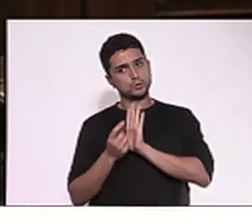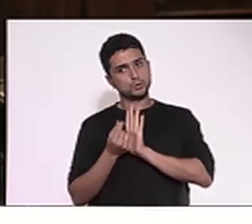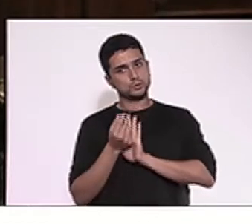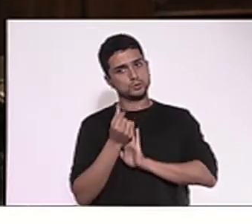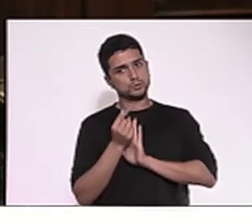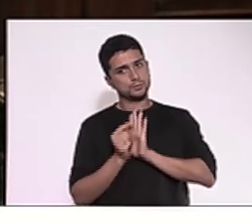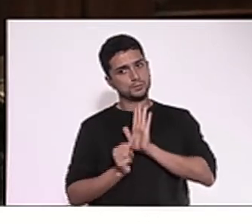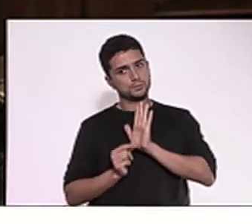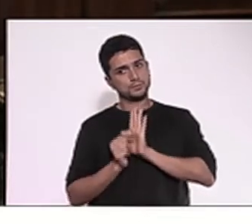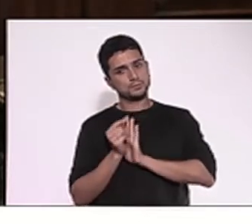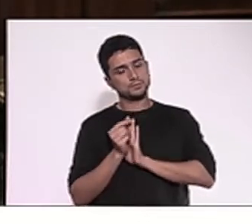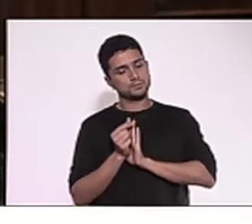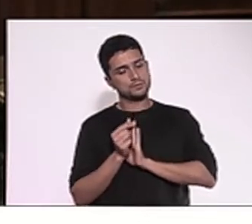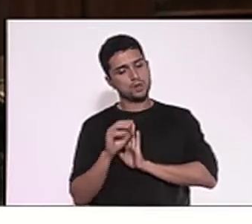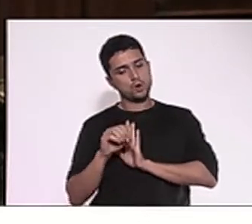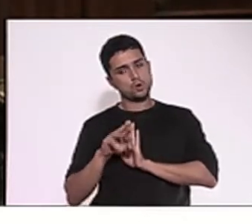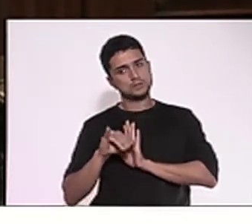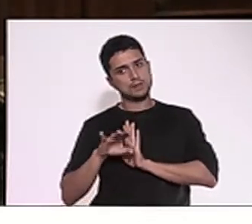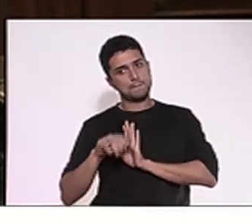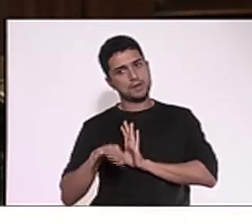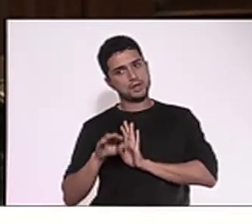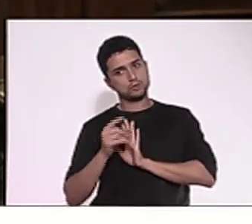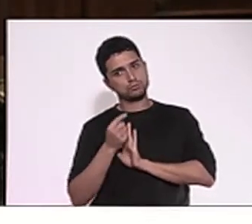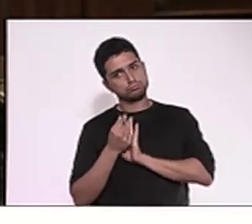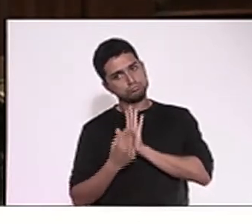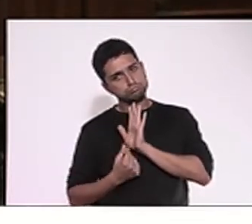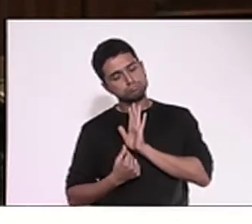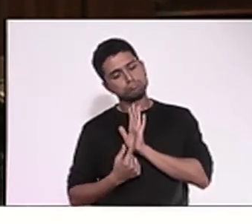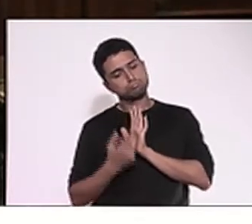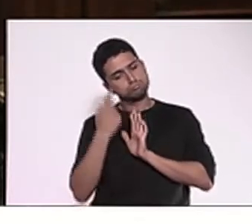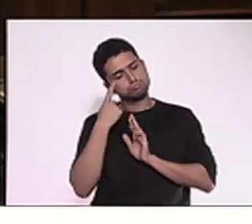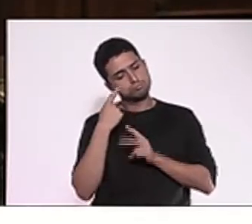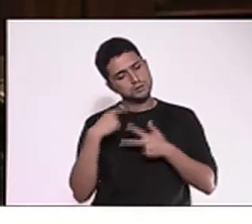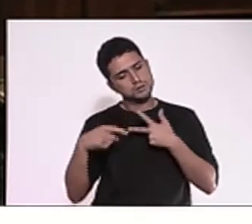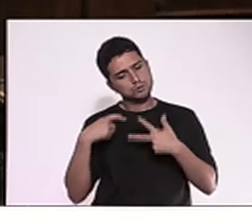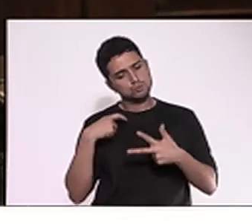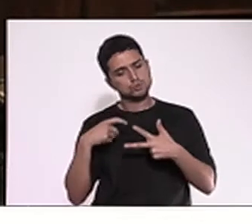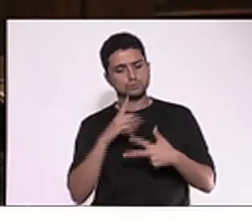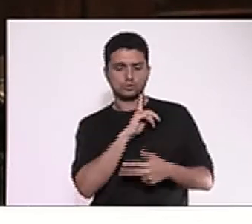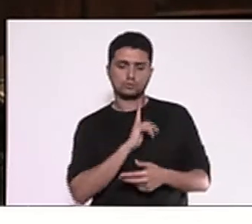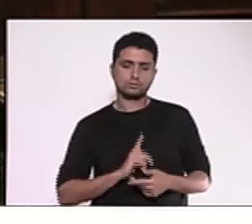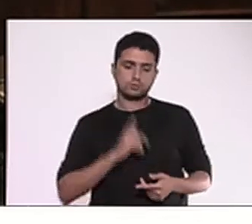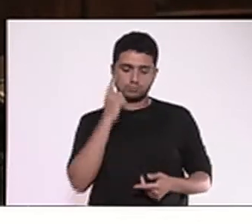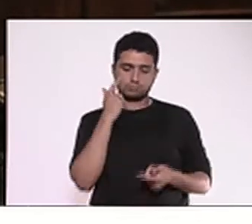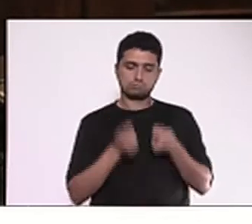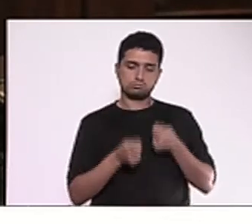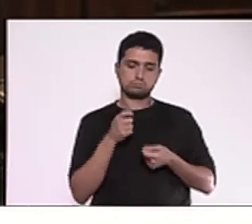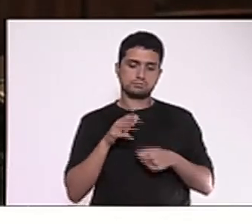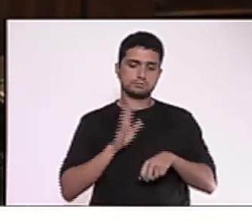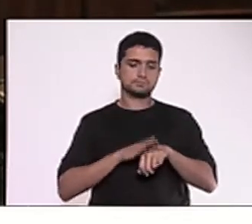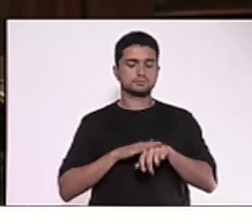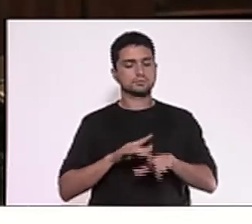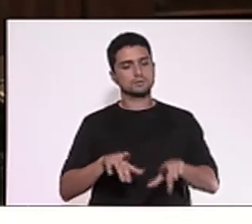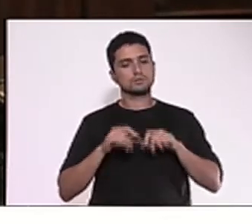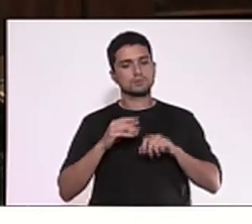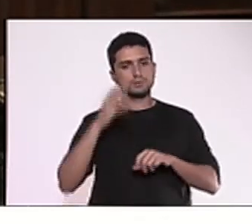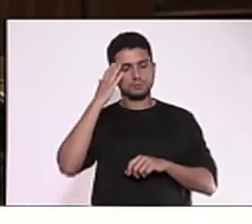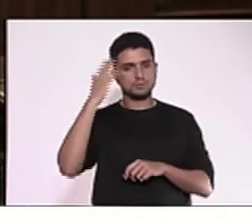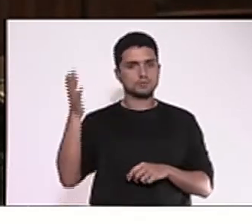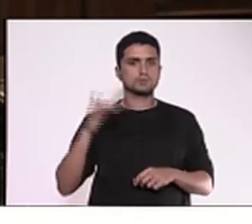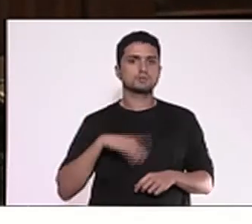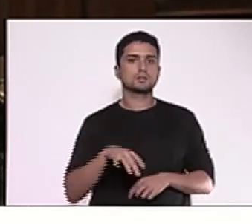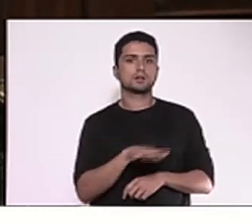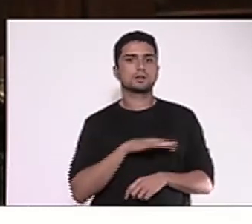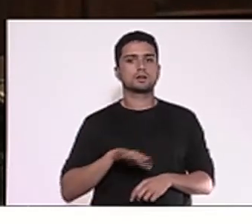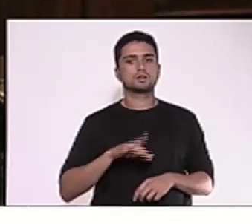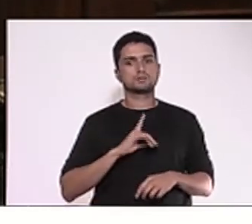orçamento, o poder executivo, quem governa, define com clareza quais são as suas prioridades e quais são as áreas que ele não vai